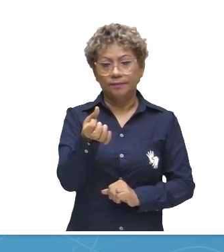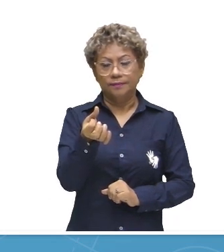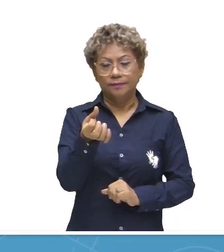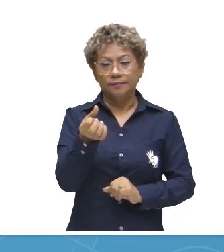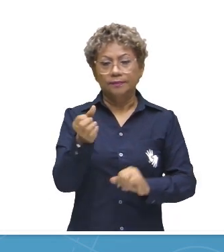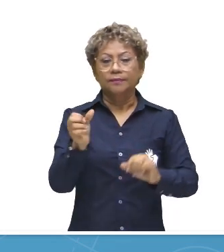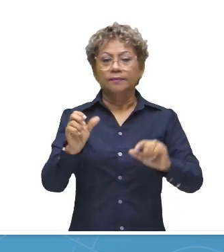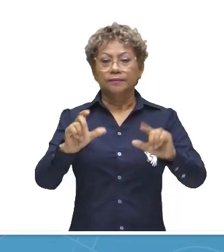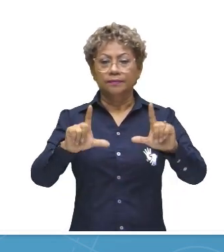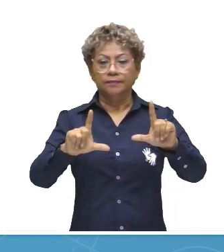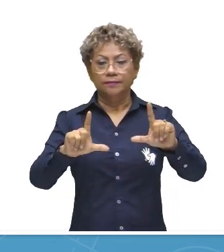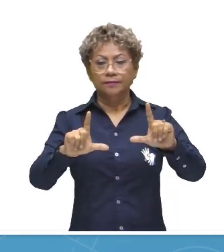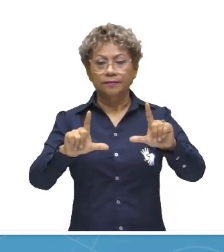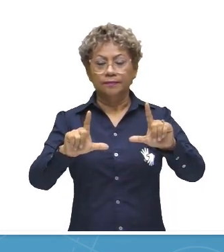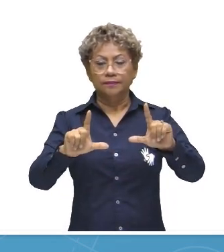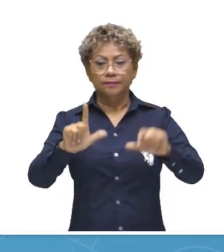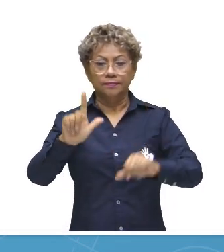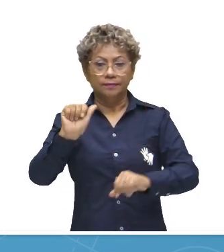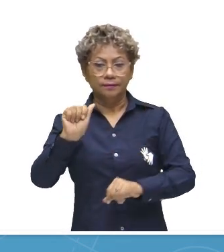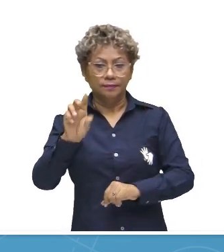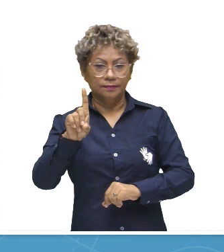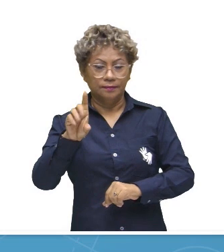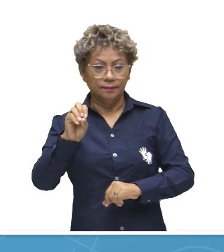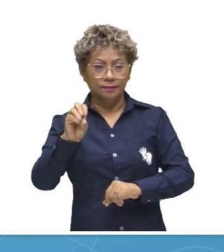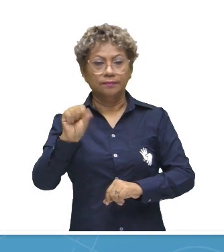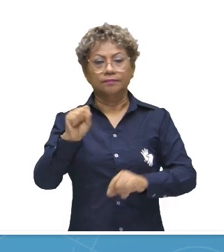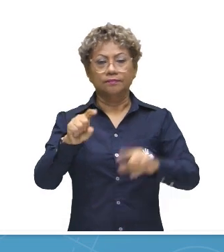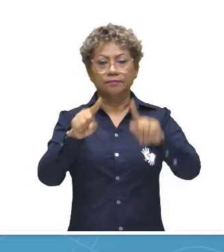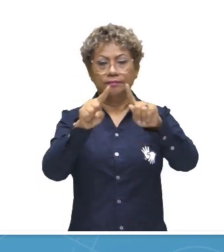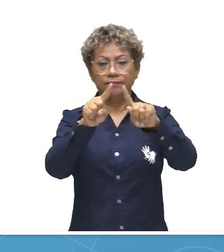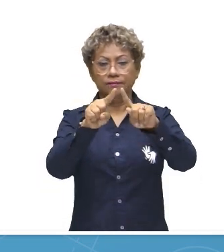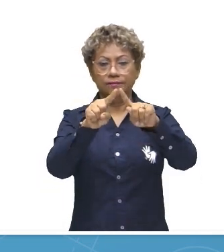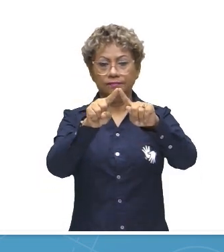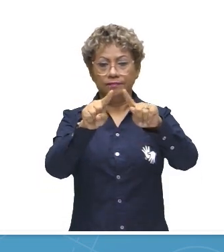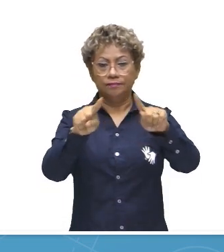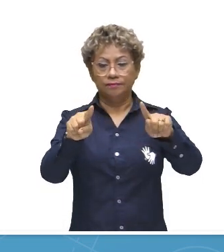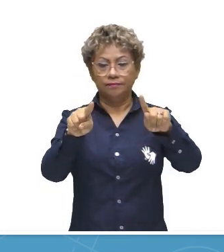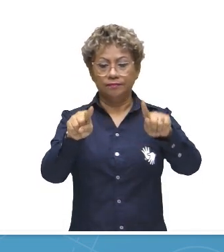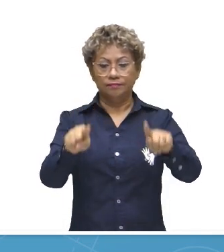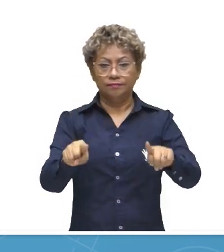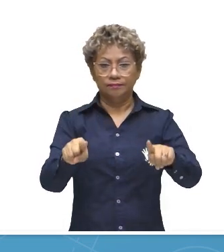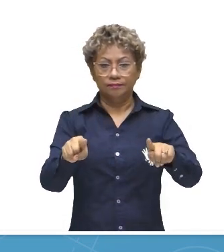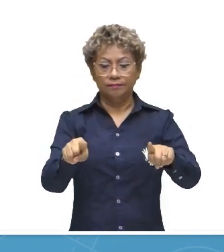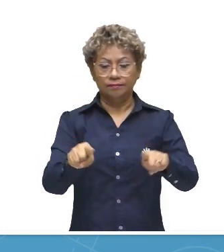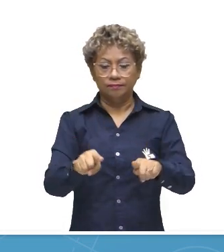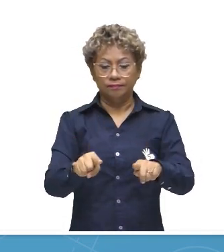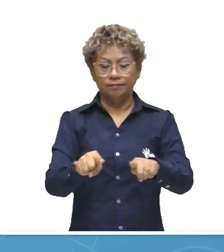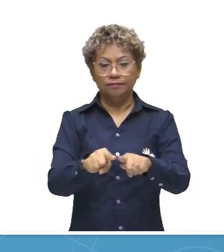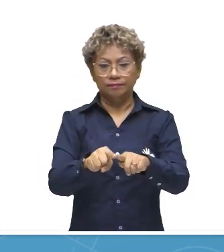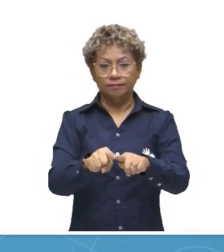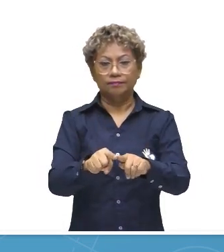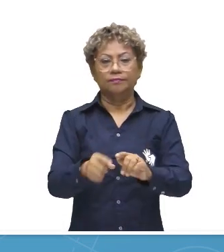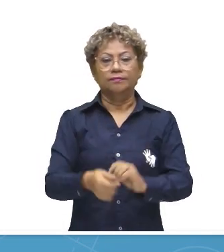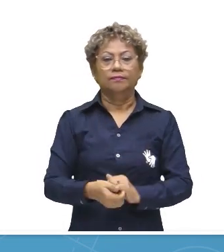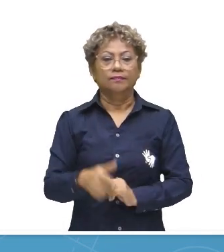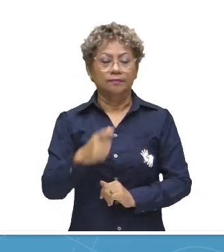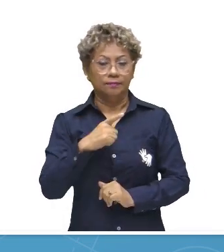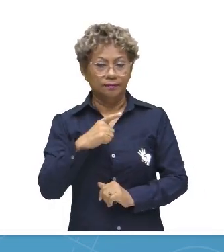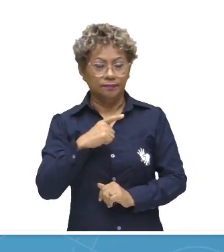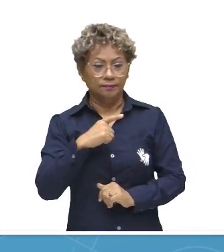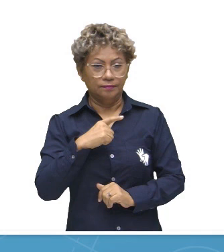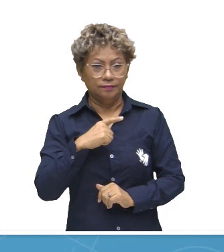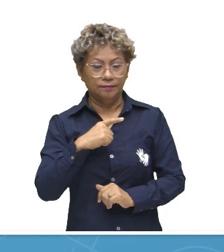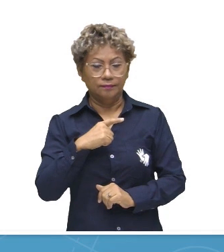são representados por essas letras maiúsculas do nosso alfabeto. Então, nós temos o vértice A, o vértice